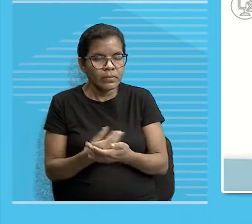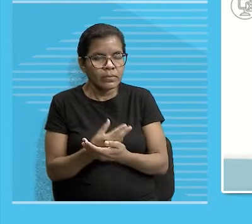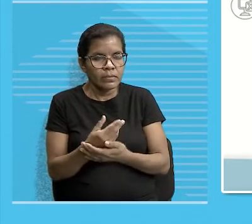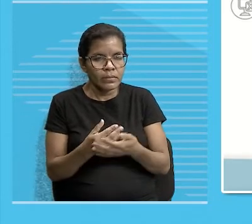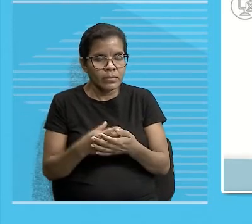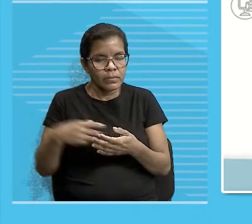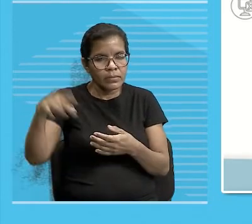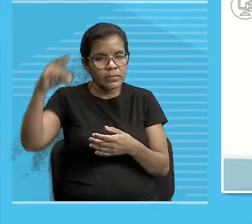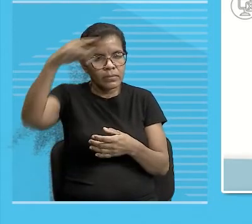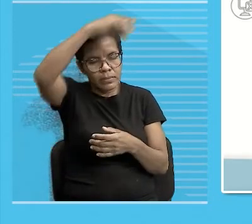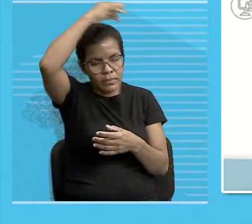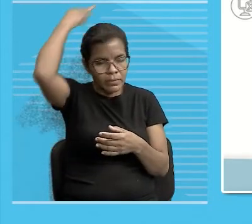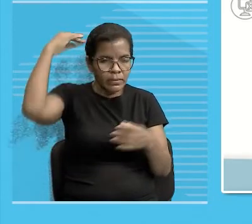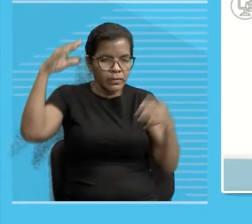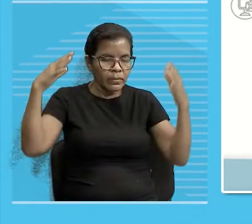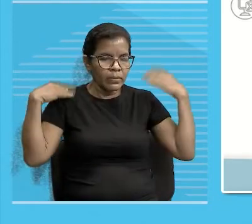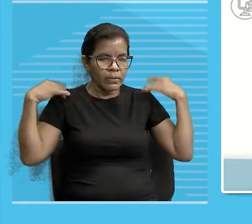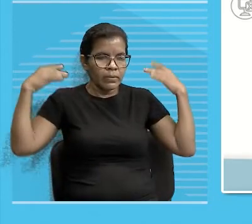nesse teto.